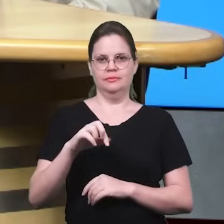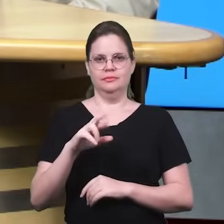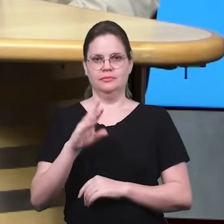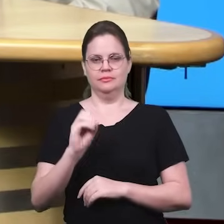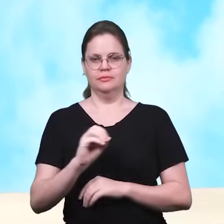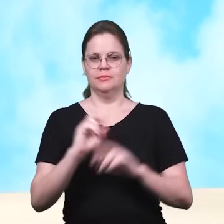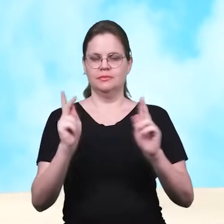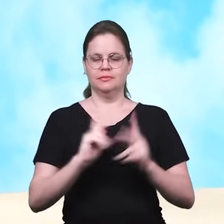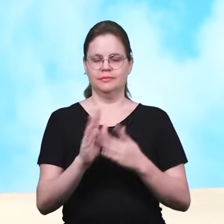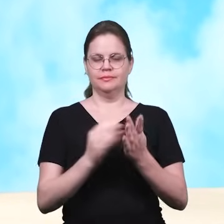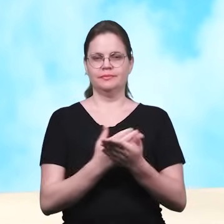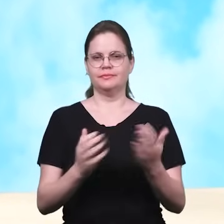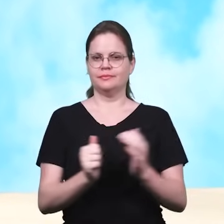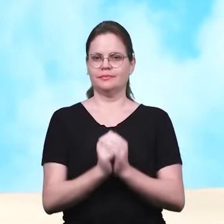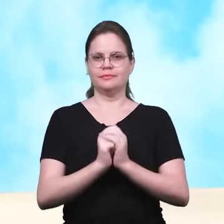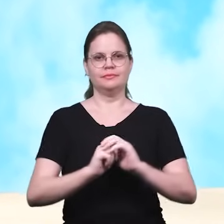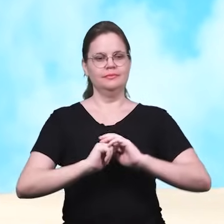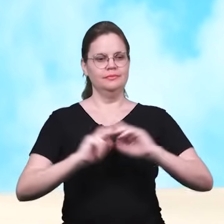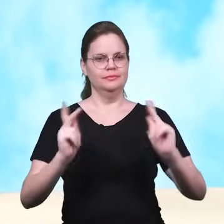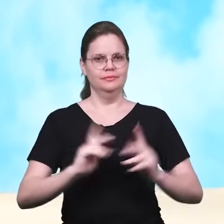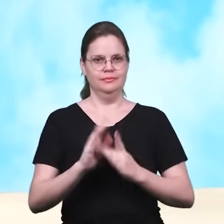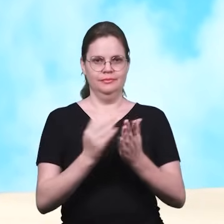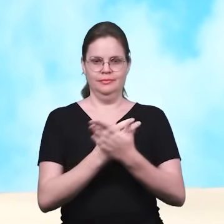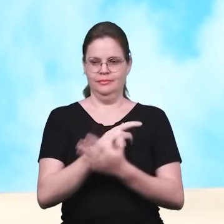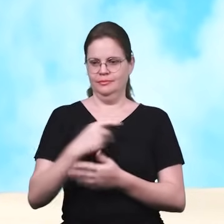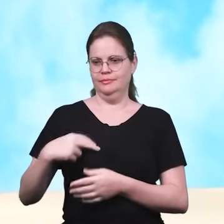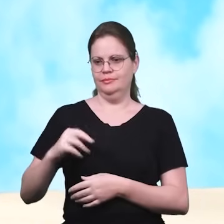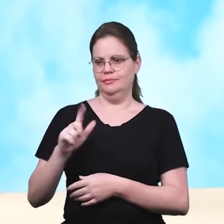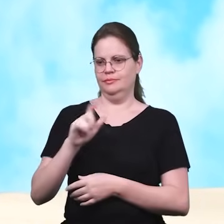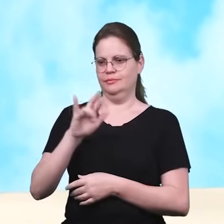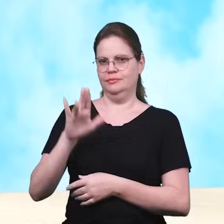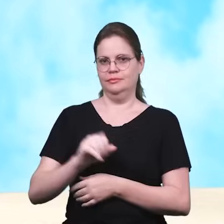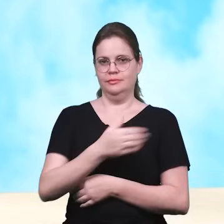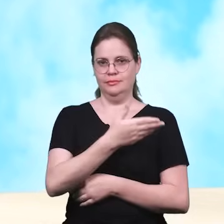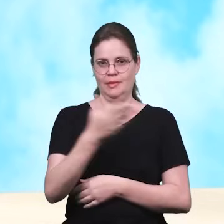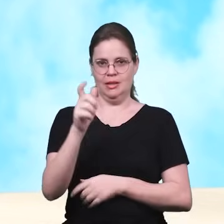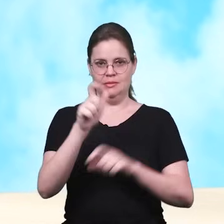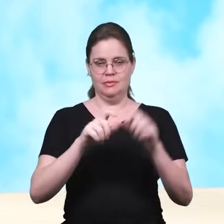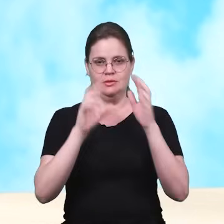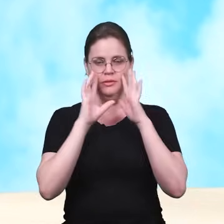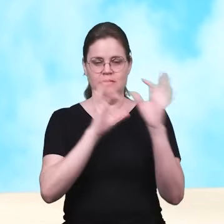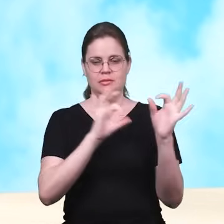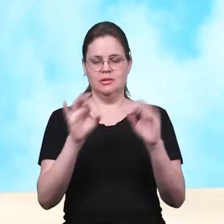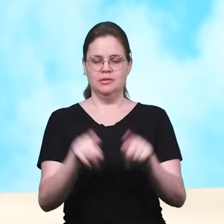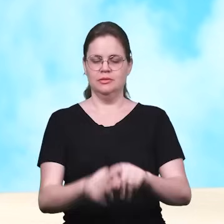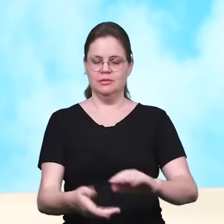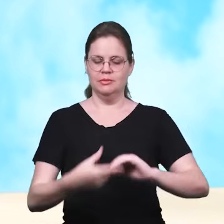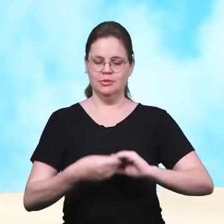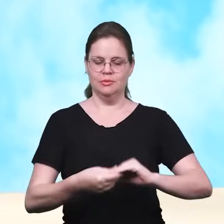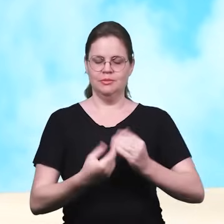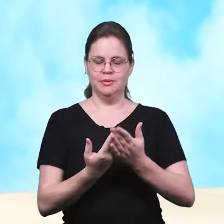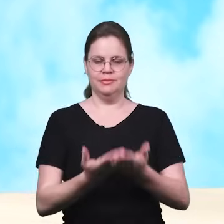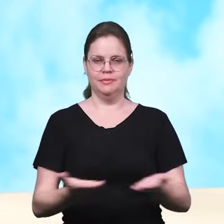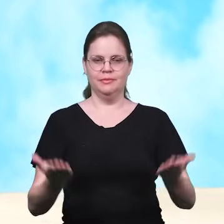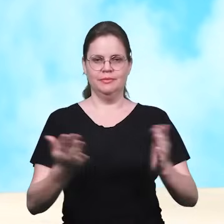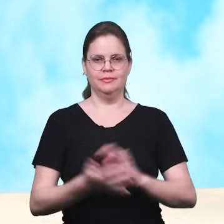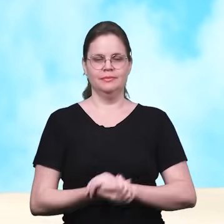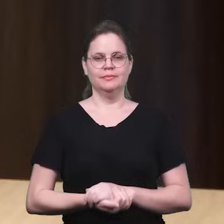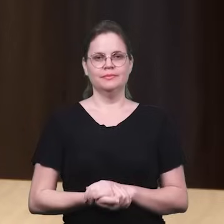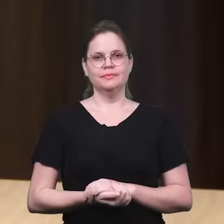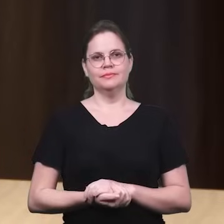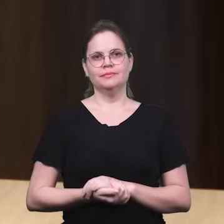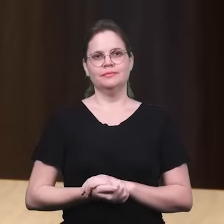companheiro. Amém. A paz do Senhor, pastor Luciano. A paz do Senhor aos irmãos que têm participado conosco neste